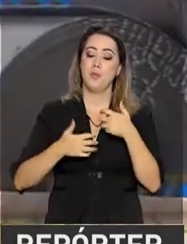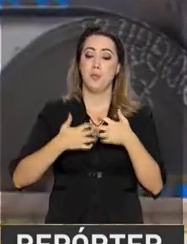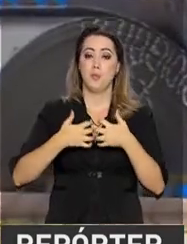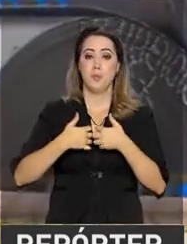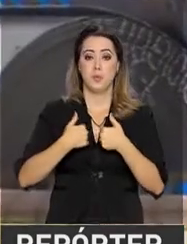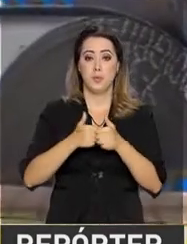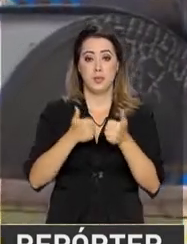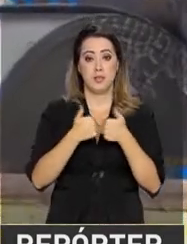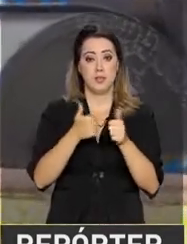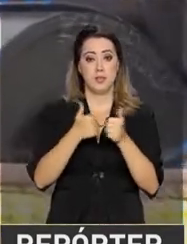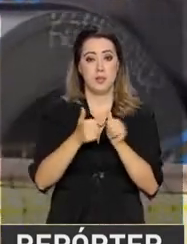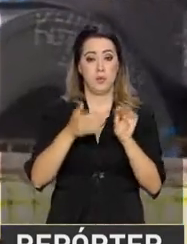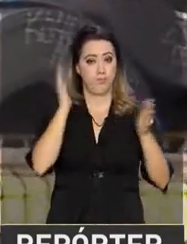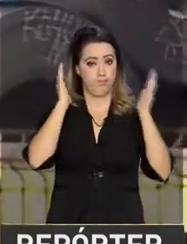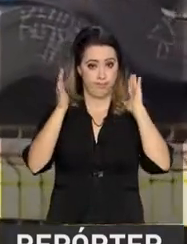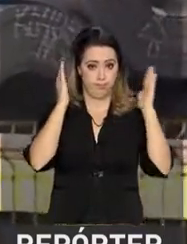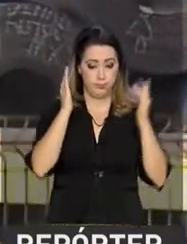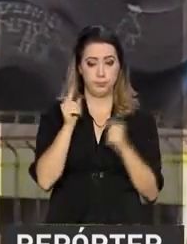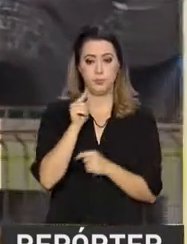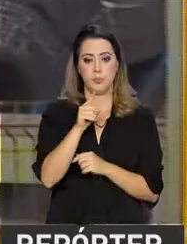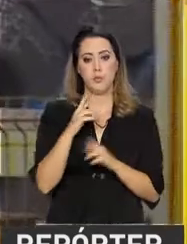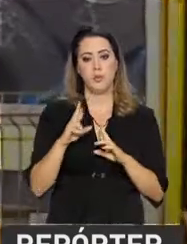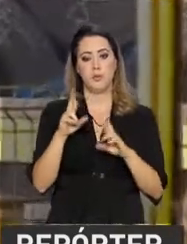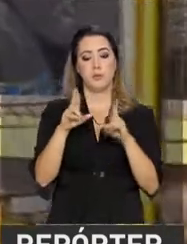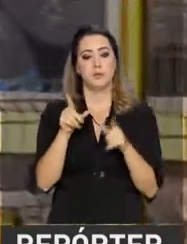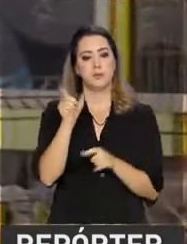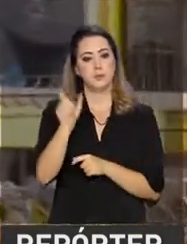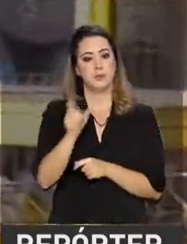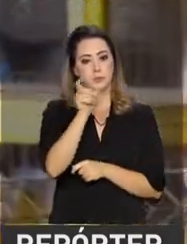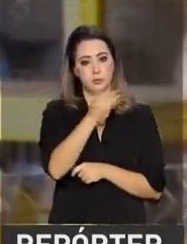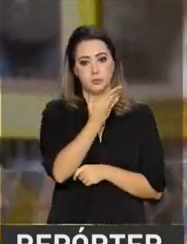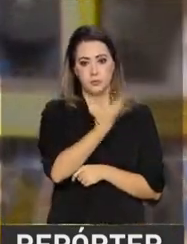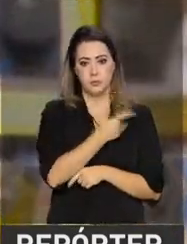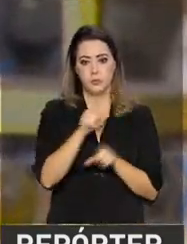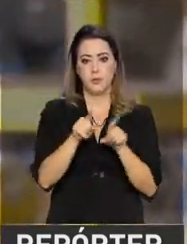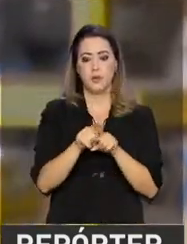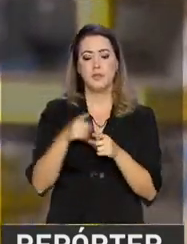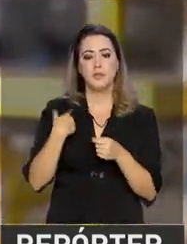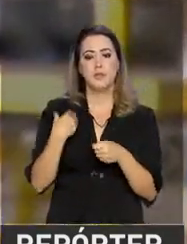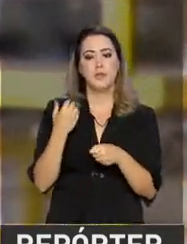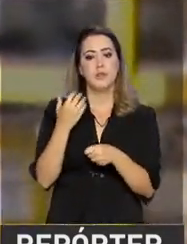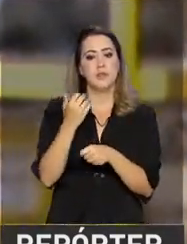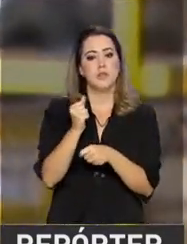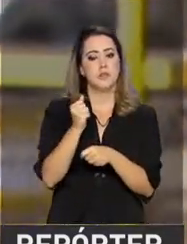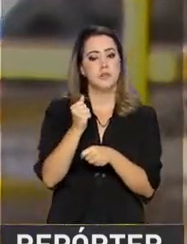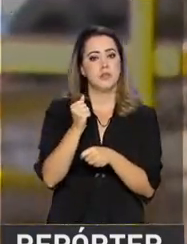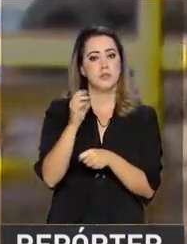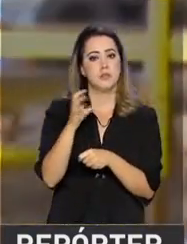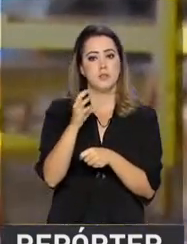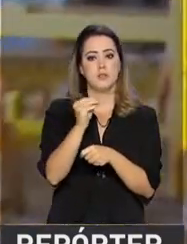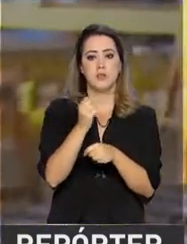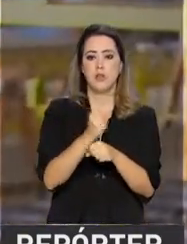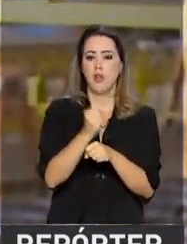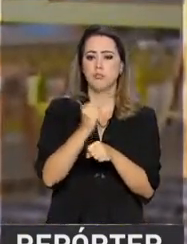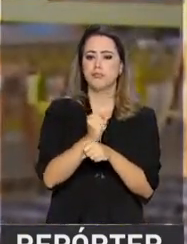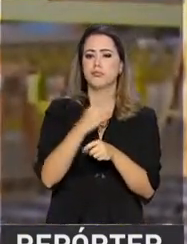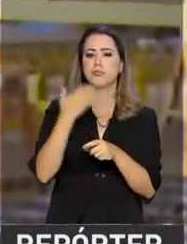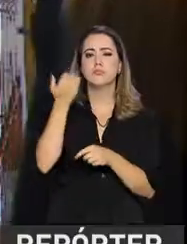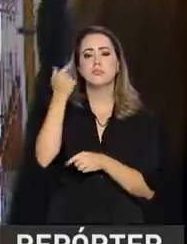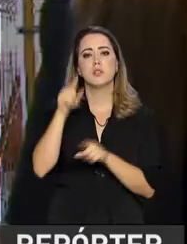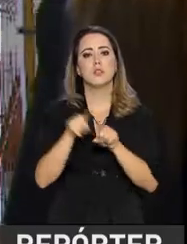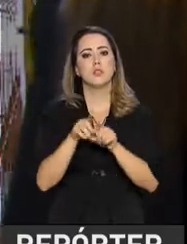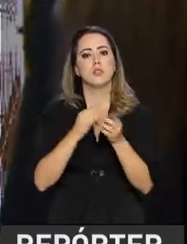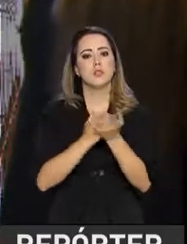É o que espera José Eduardo, diretor de uma empresa de beneficiamento de aço instalada na cidade desde o início da construção da